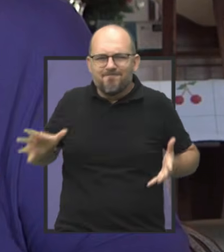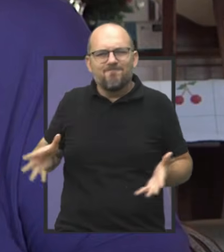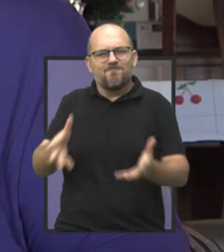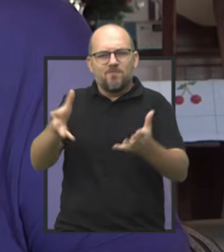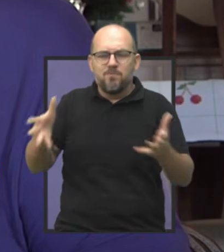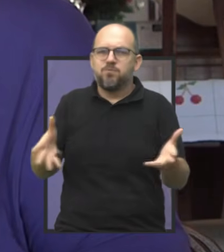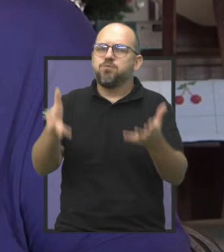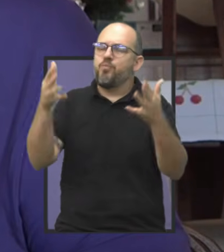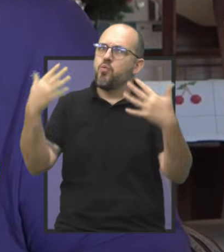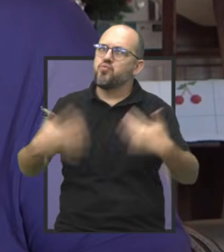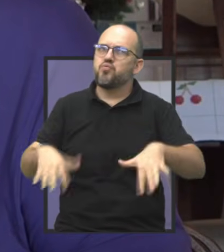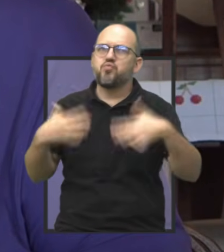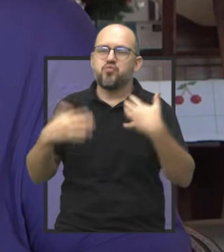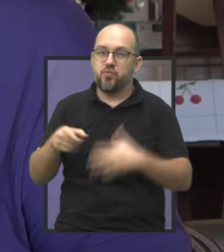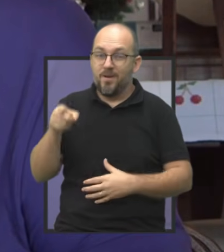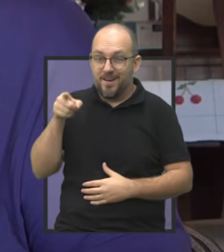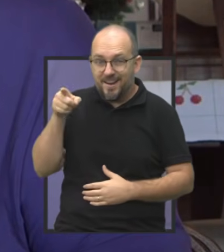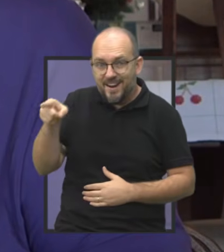de Potunduva.